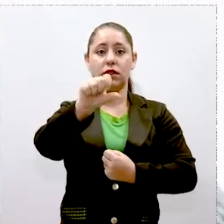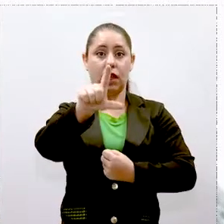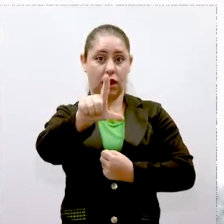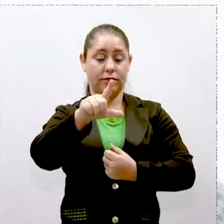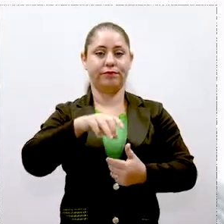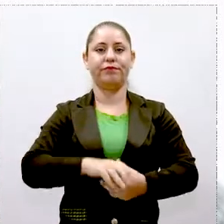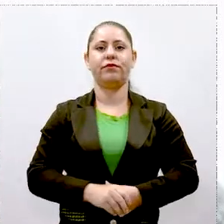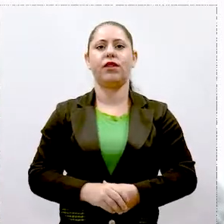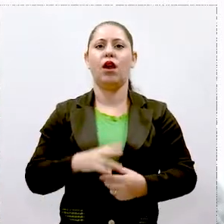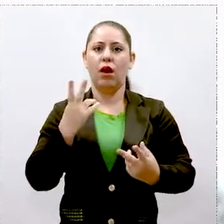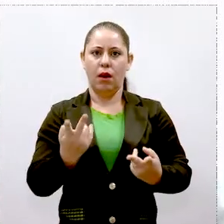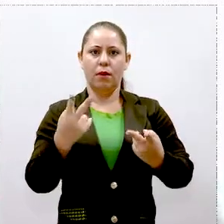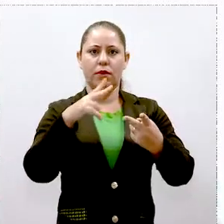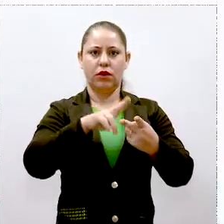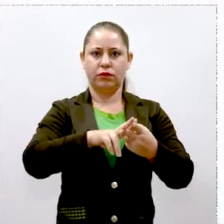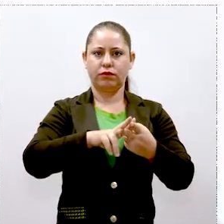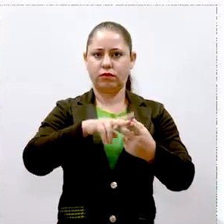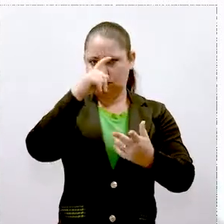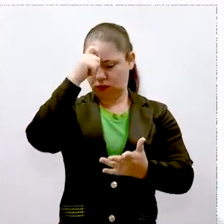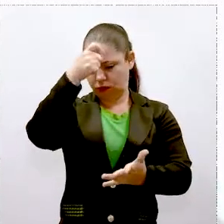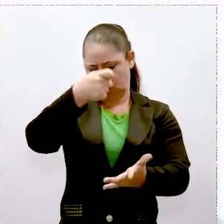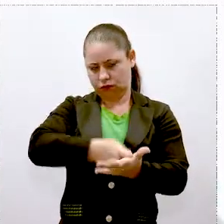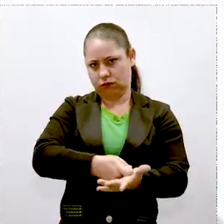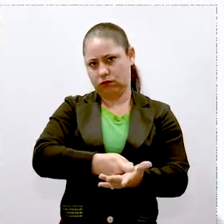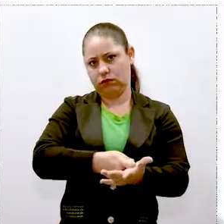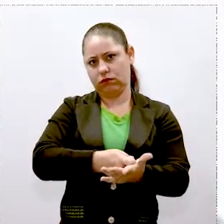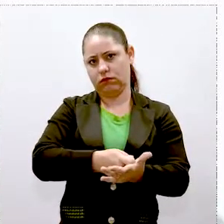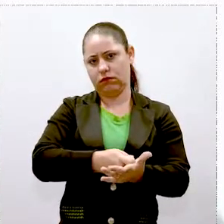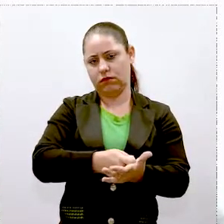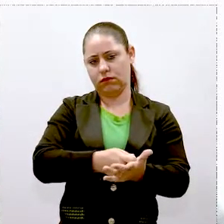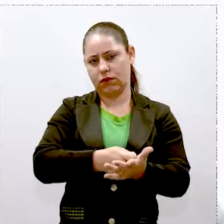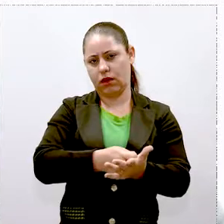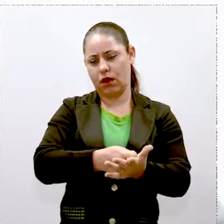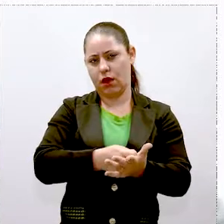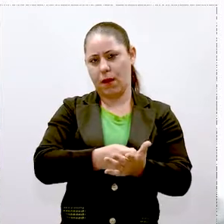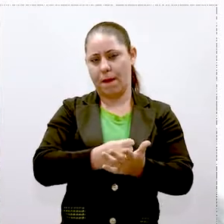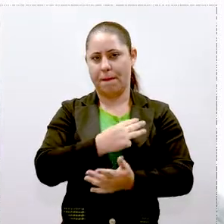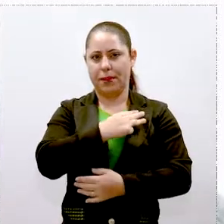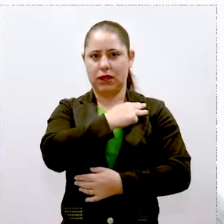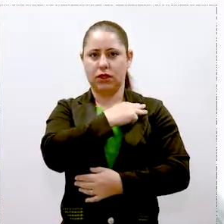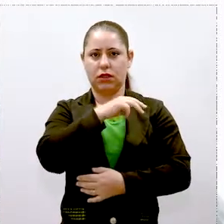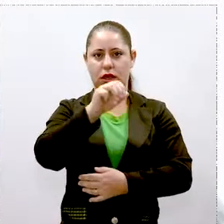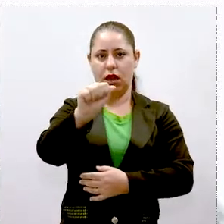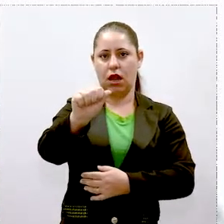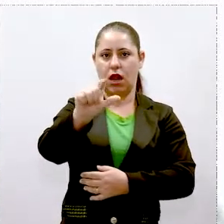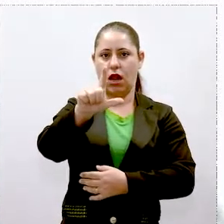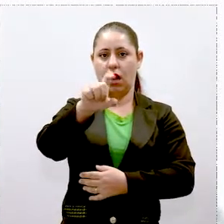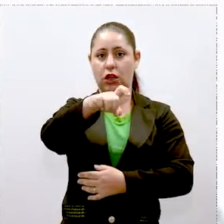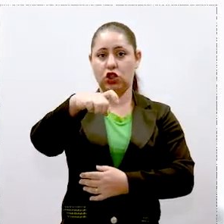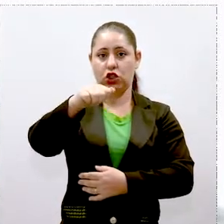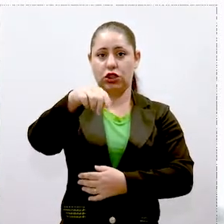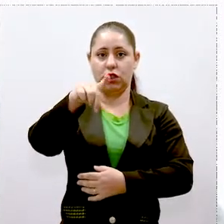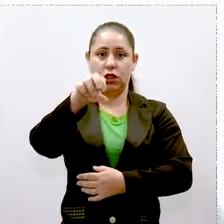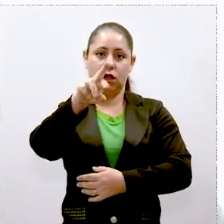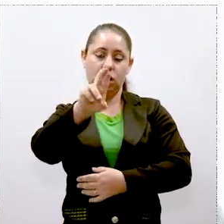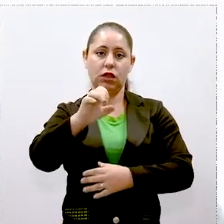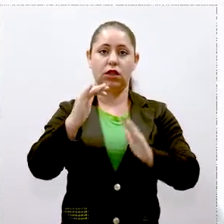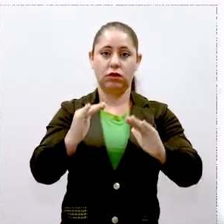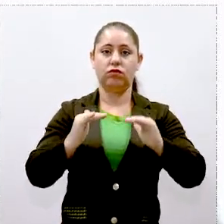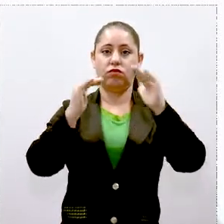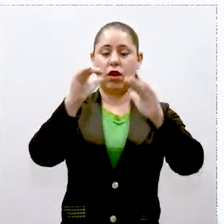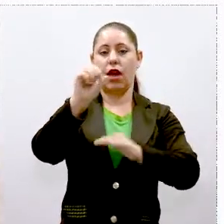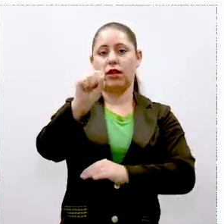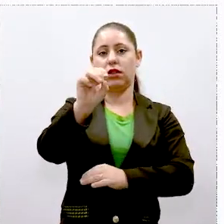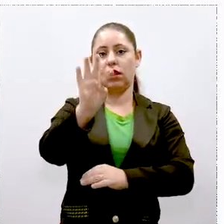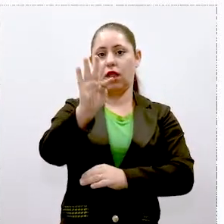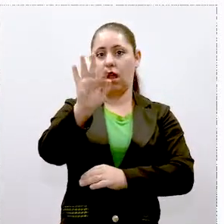Essa prisão que foi determinada pelo ministro Alexandre de Moraes, do Supremo Tribunal